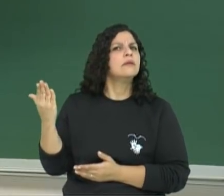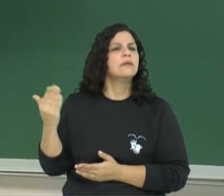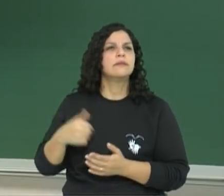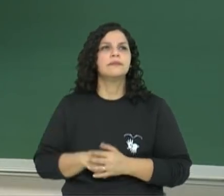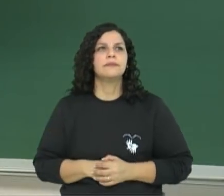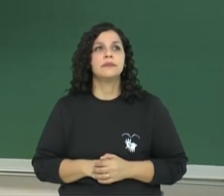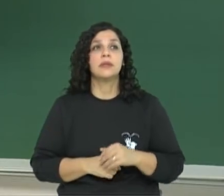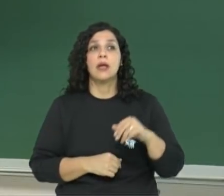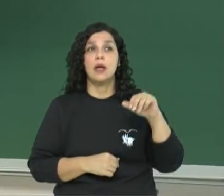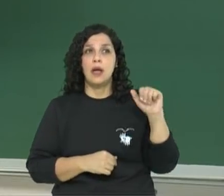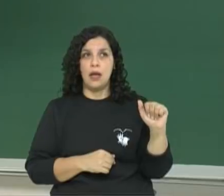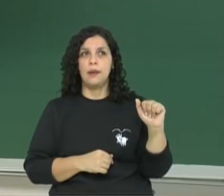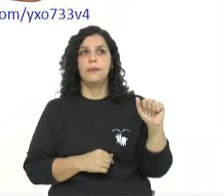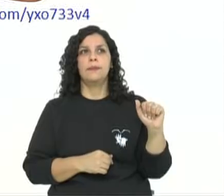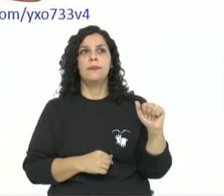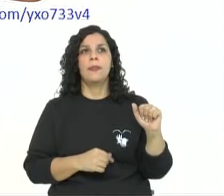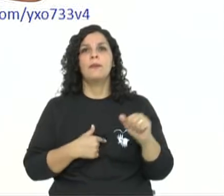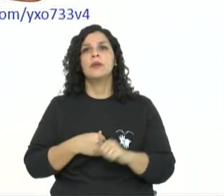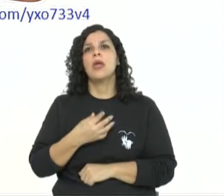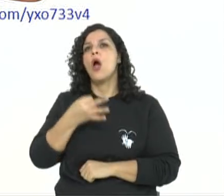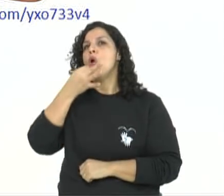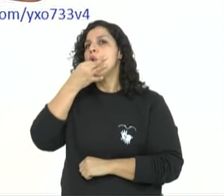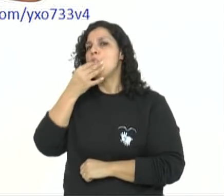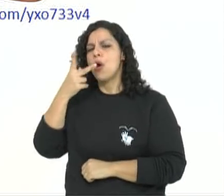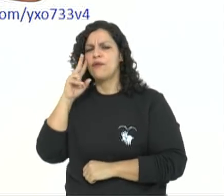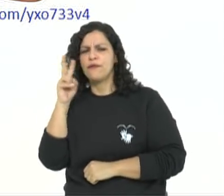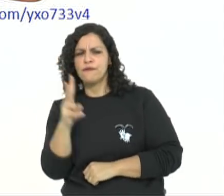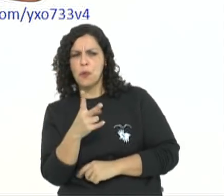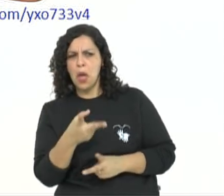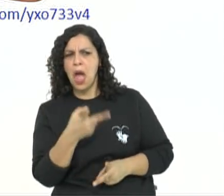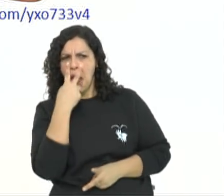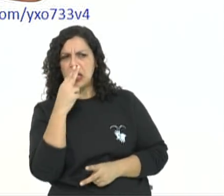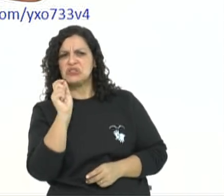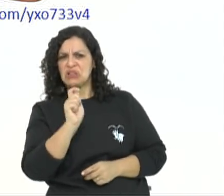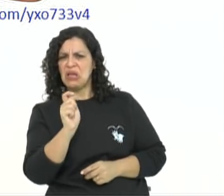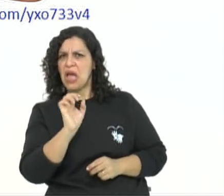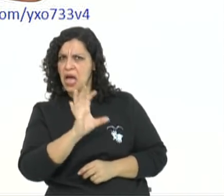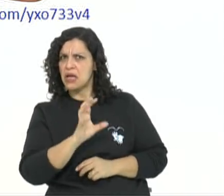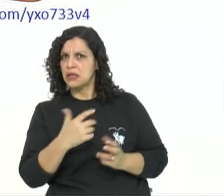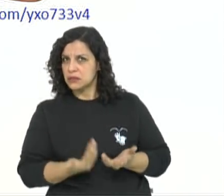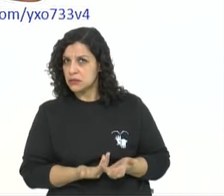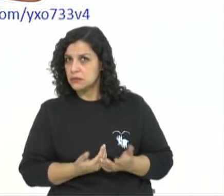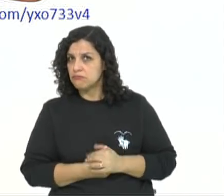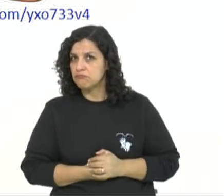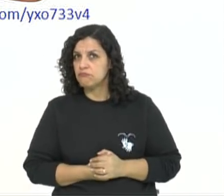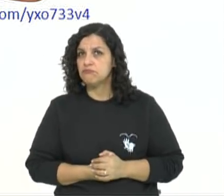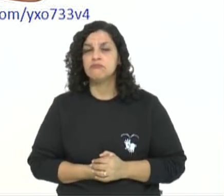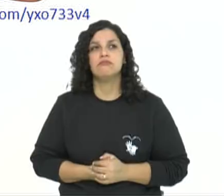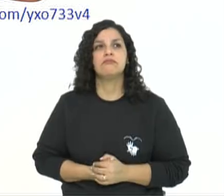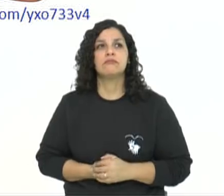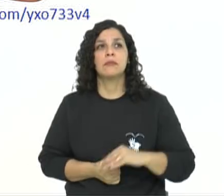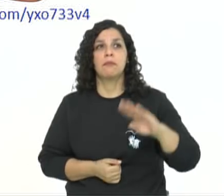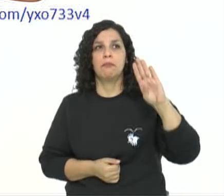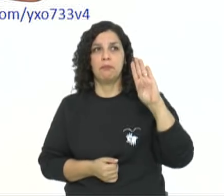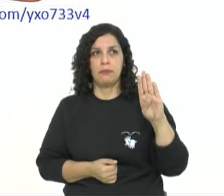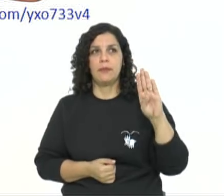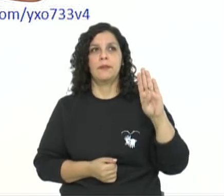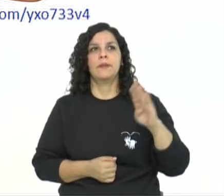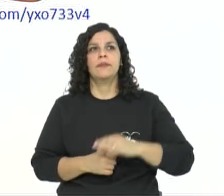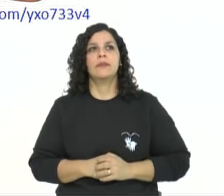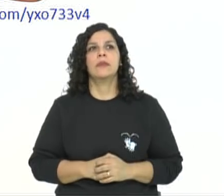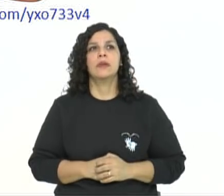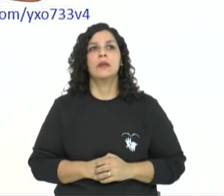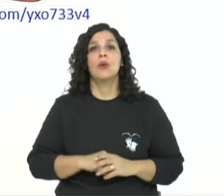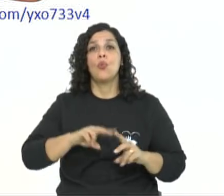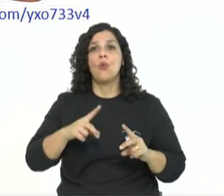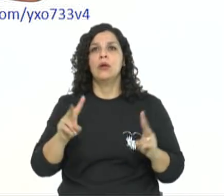olha só, alternativa A, por decisão do árbitro, é o árbitro que determina quando acontece um nocaute técnico.